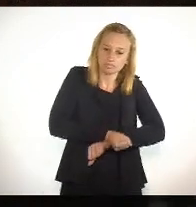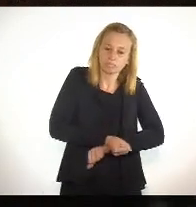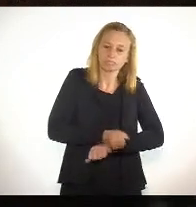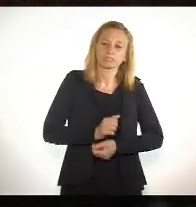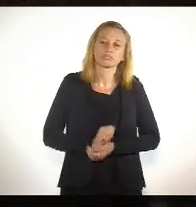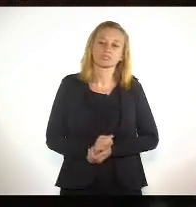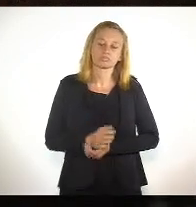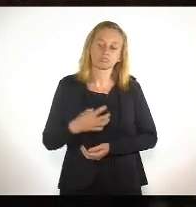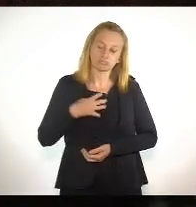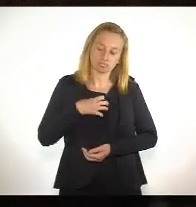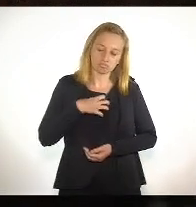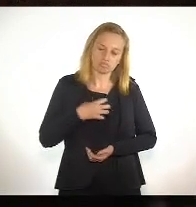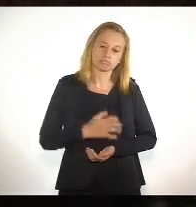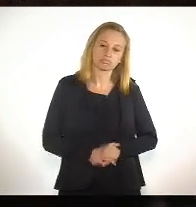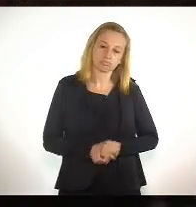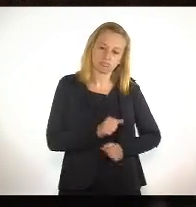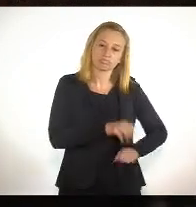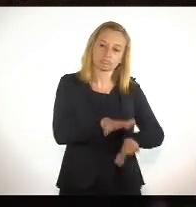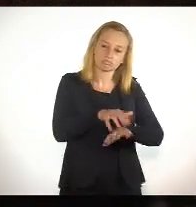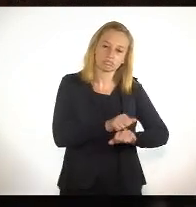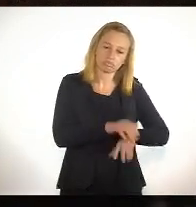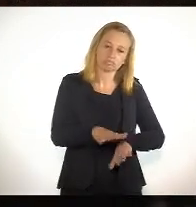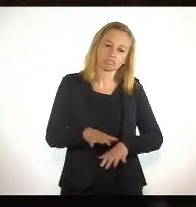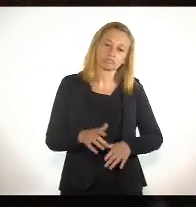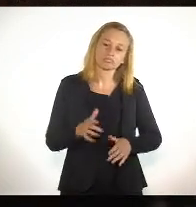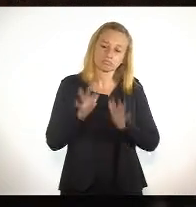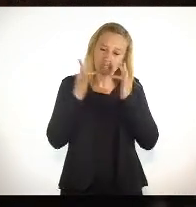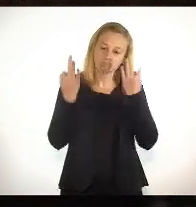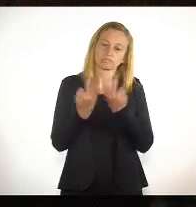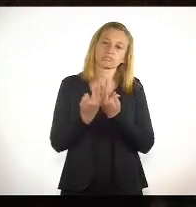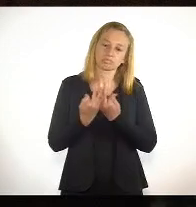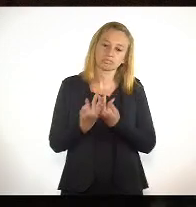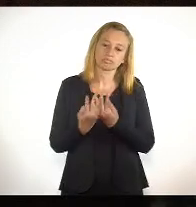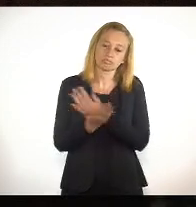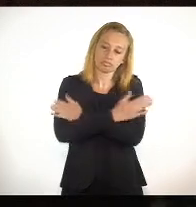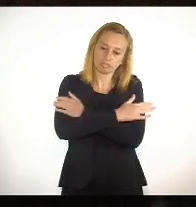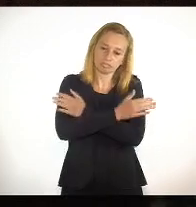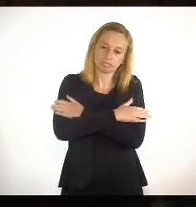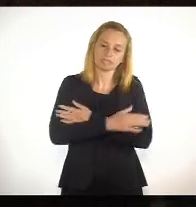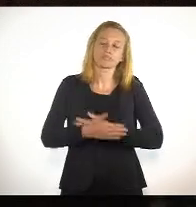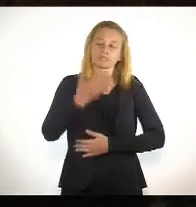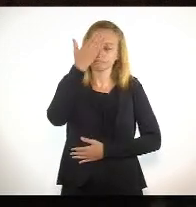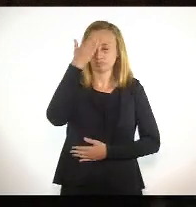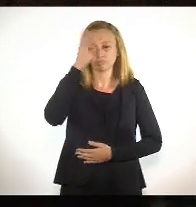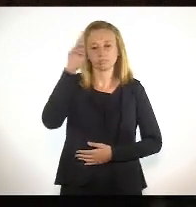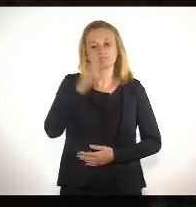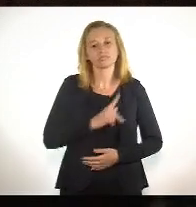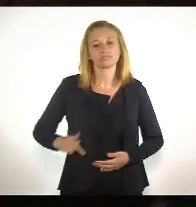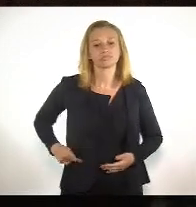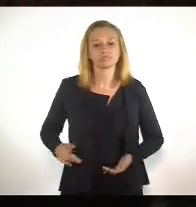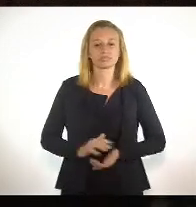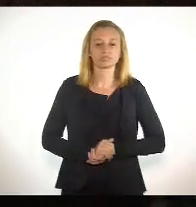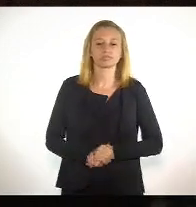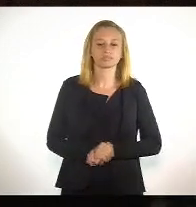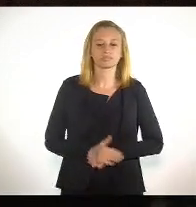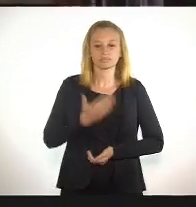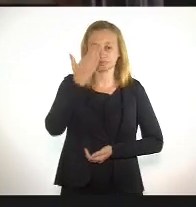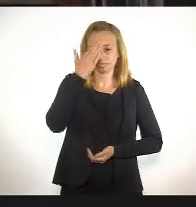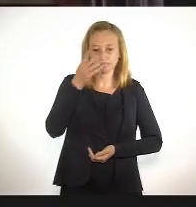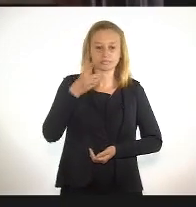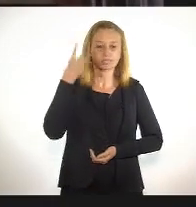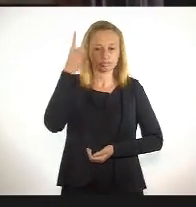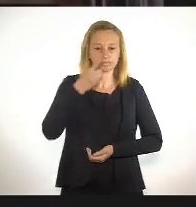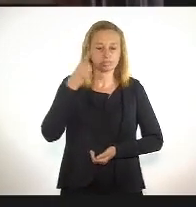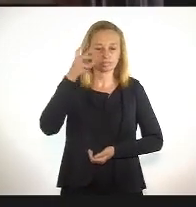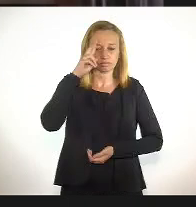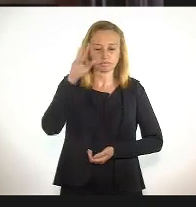que sentiam o Exército como um grande pai que os abraçava. Muito obrigado, senhora presidente. Obrigada, deputado